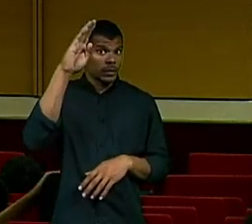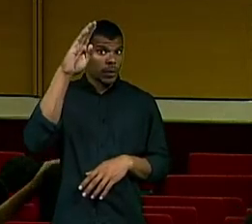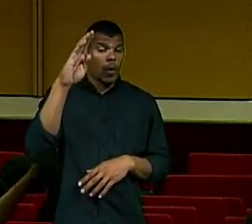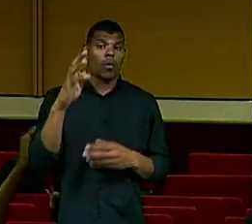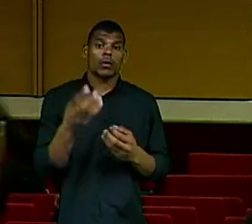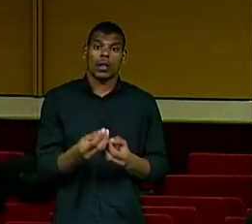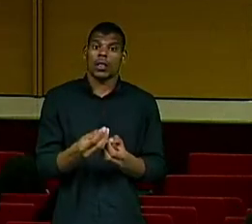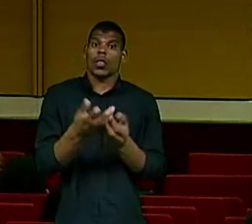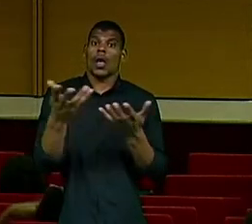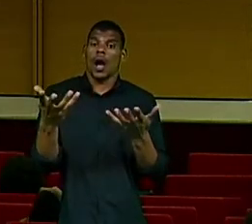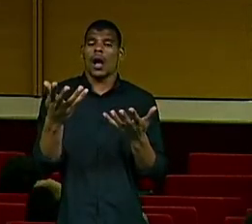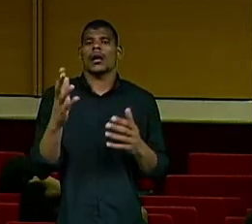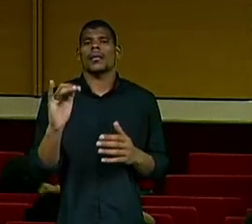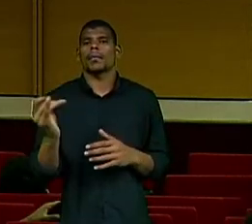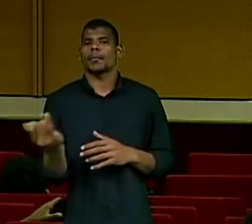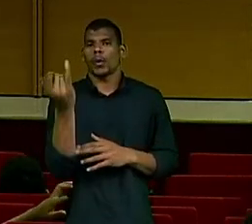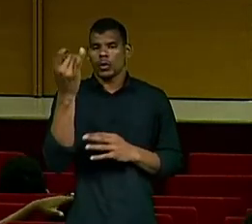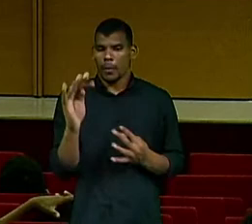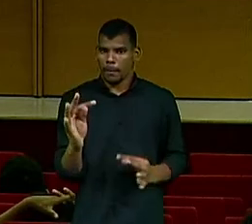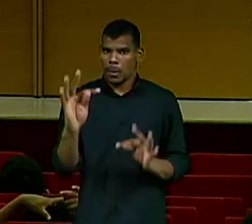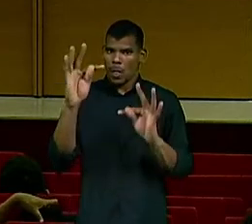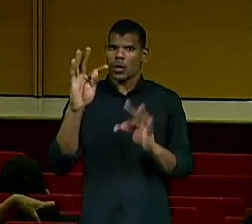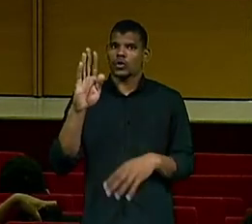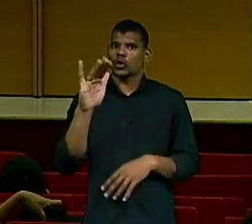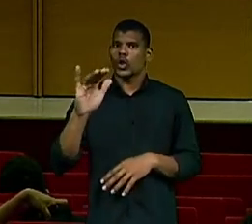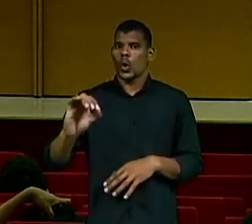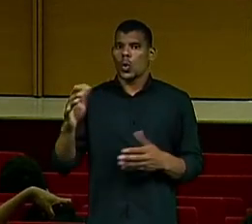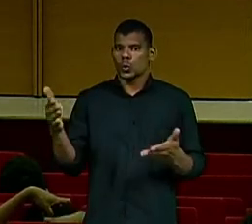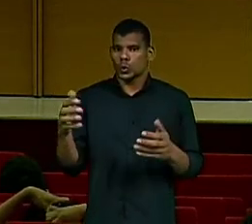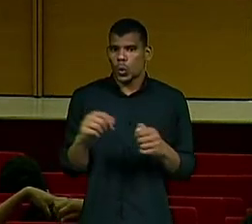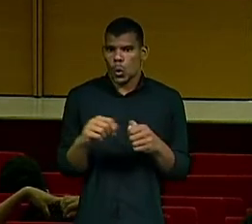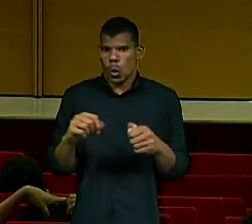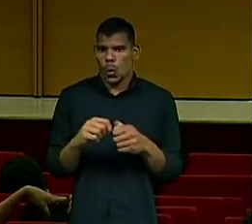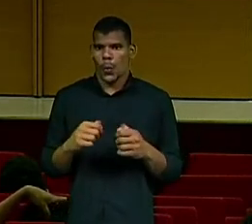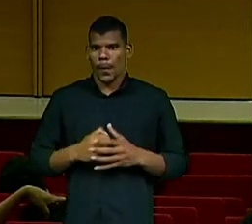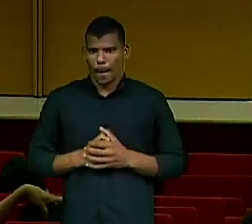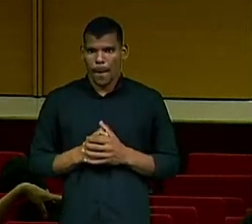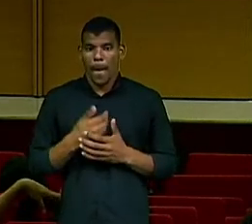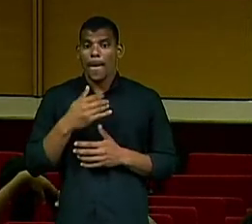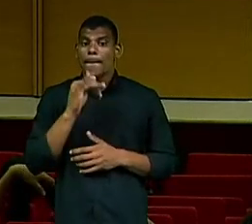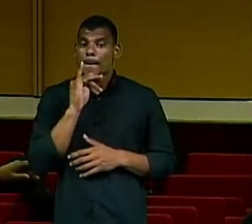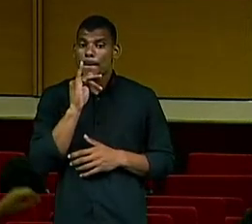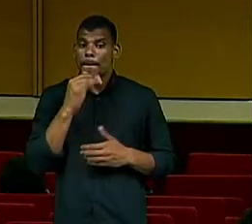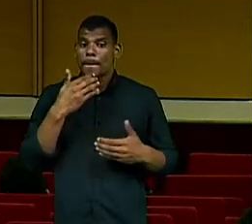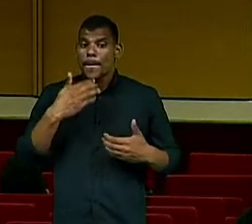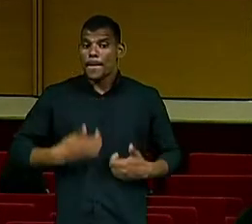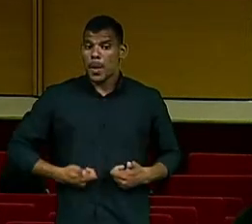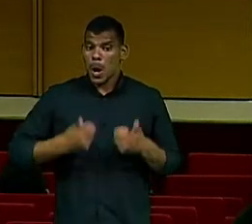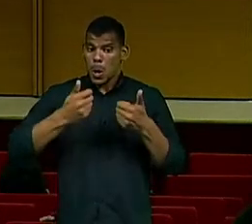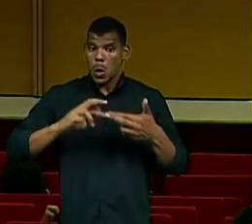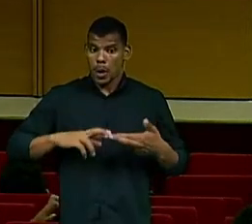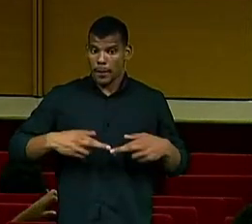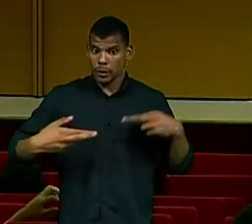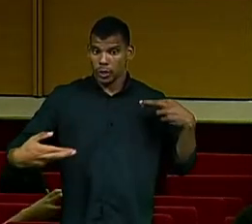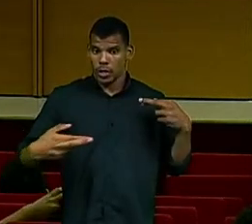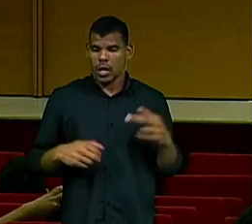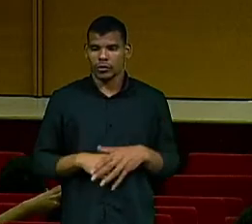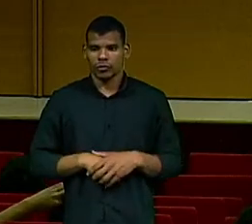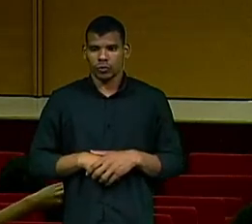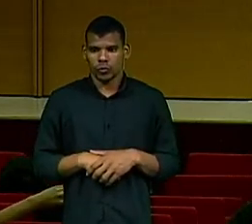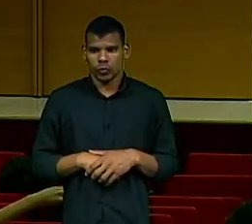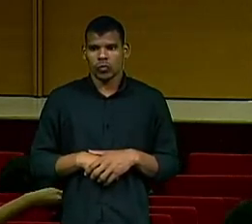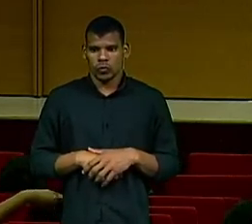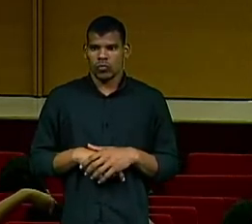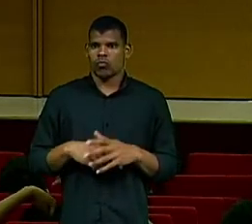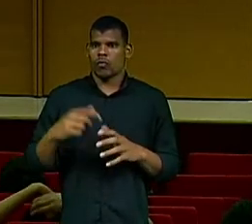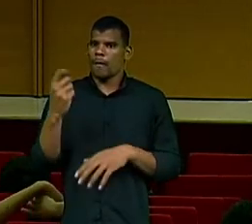na bio que a gente faz hoje Como por exemplo o melhoramento genético tornar a planta resistente tornar